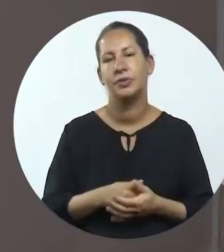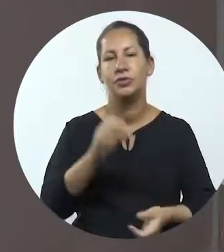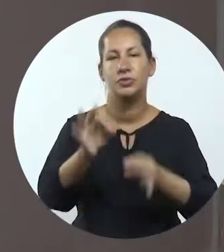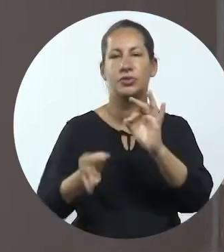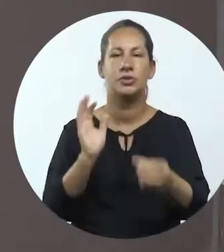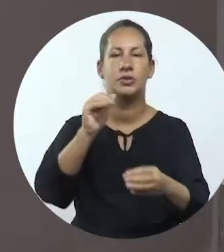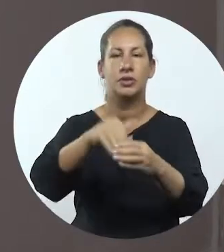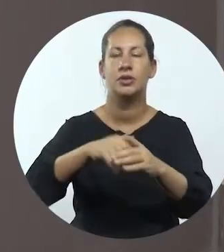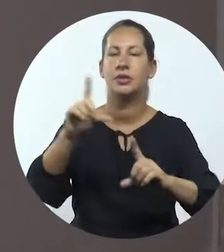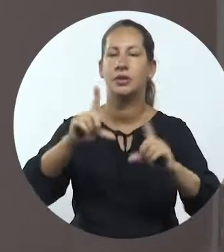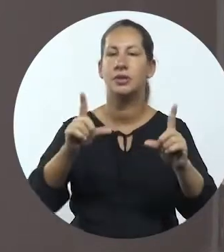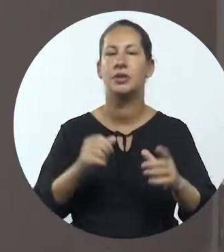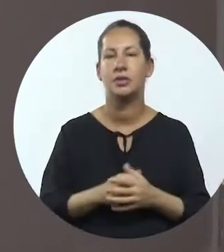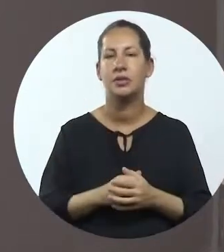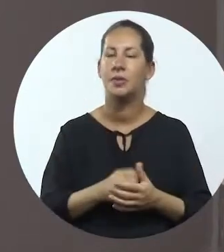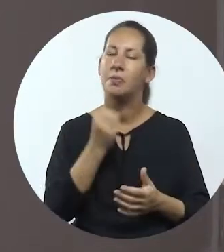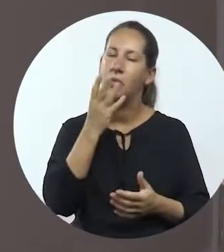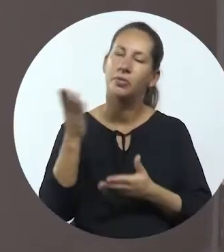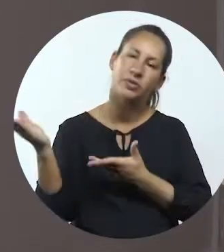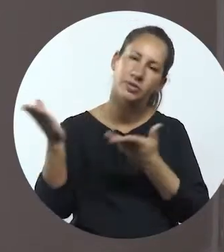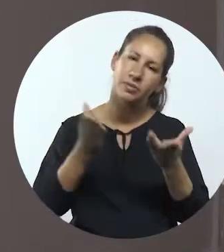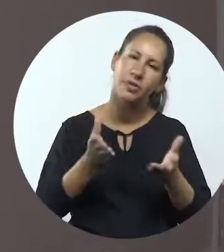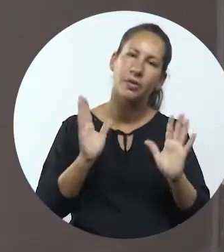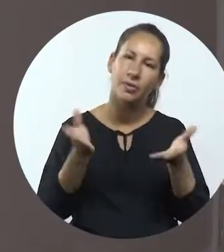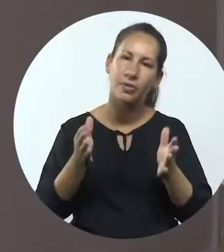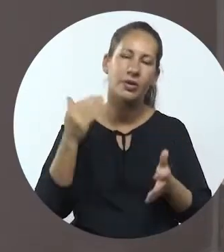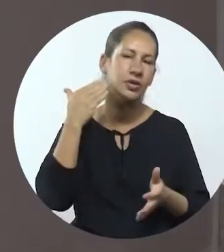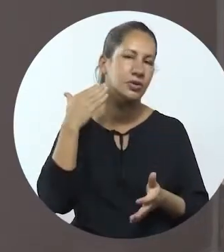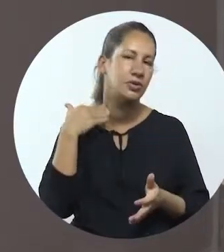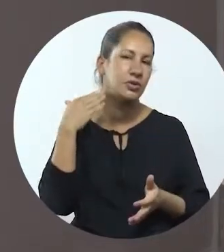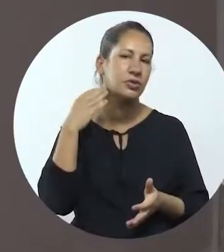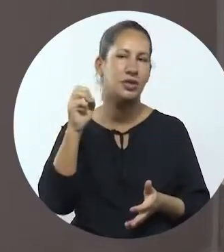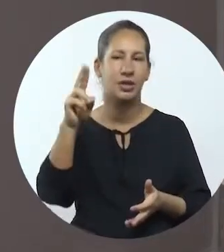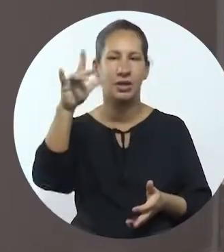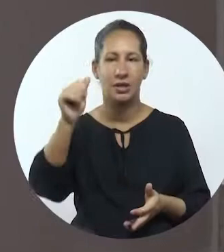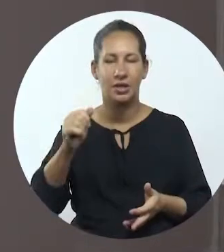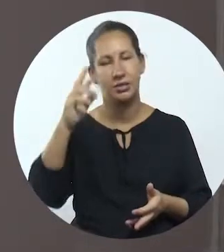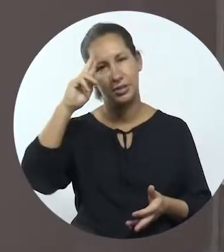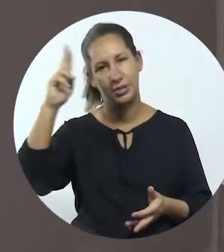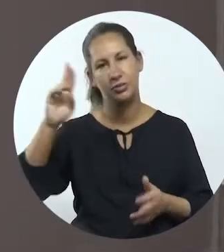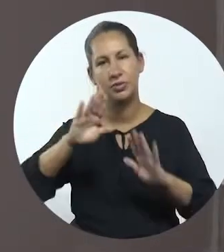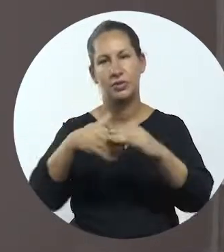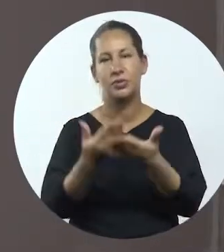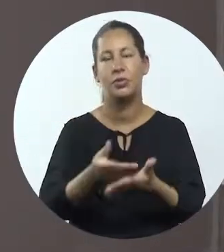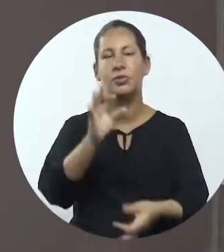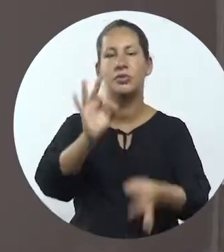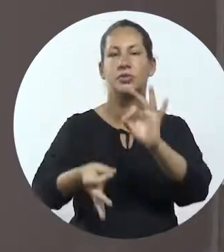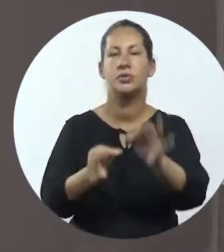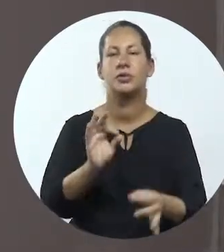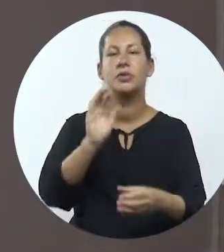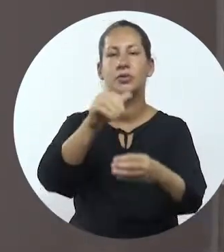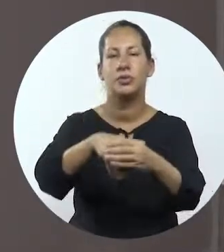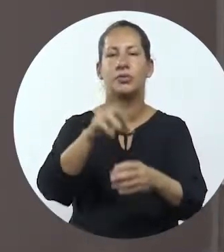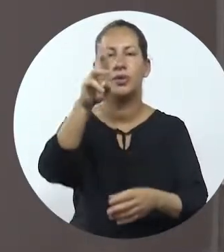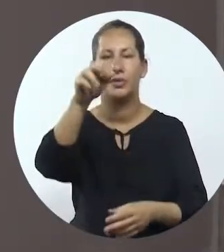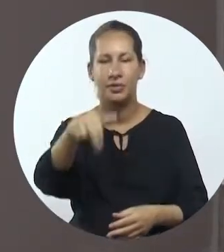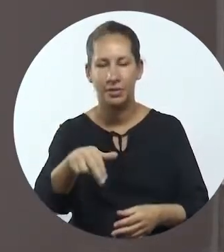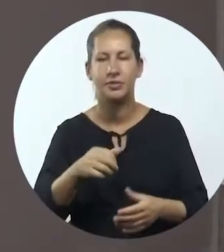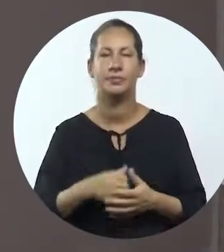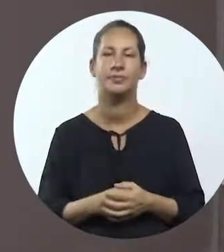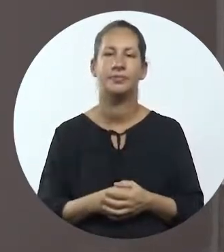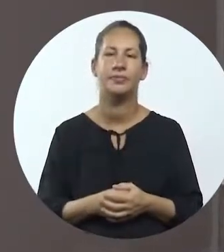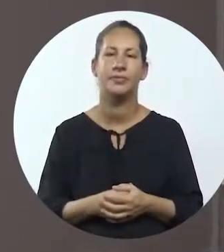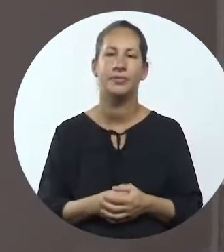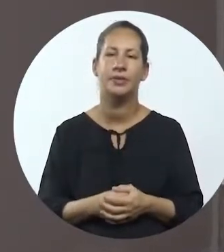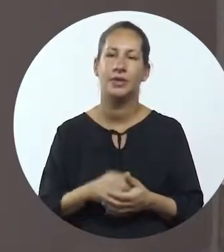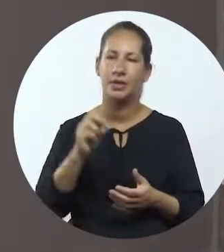O Justiça Eleitoral na TV tem a satisfação de receber hoje a juíza Érica Paiva, que é diretora da Escola Judiciária Eleitoral aqui do Rio Grande do